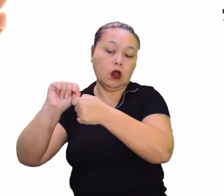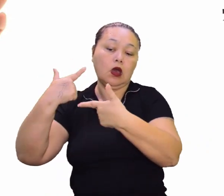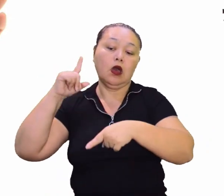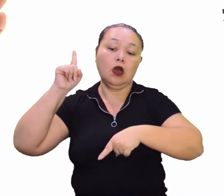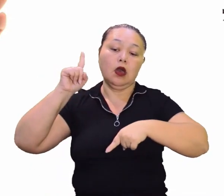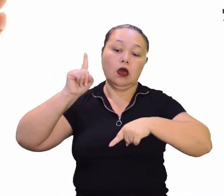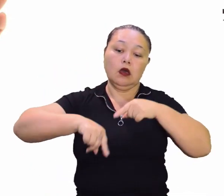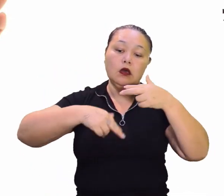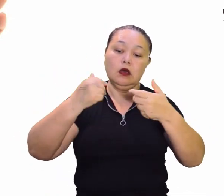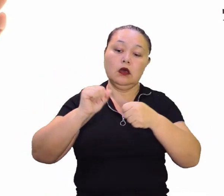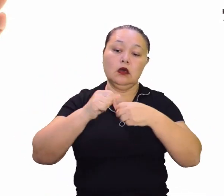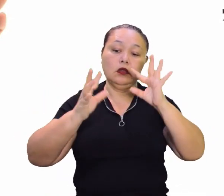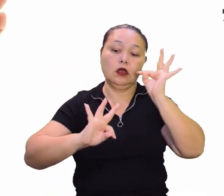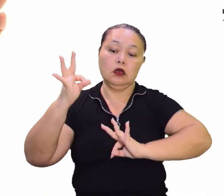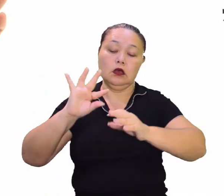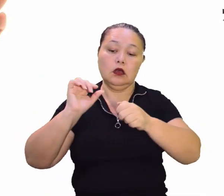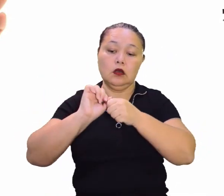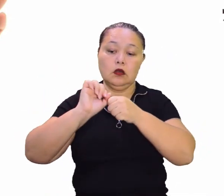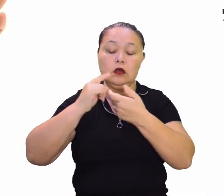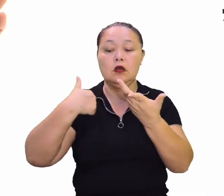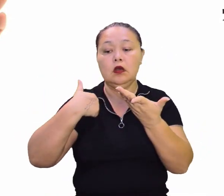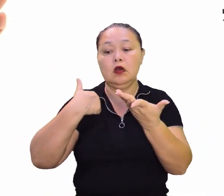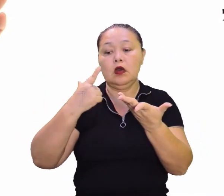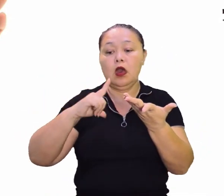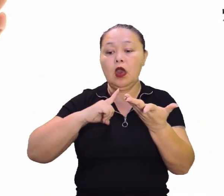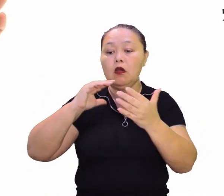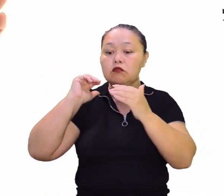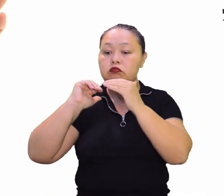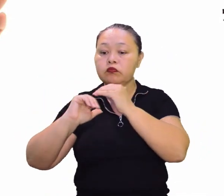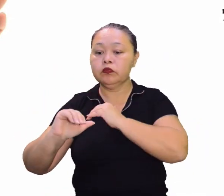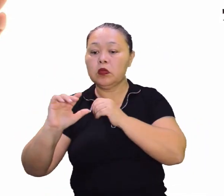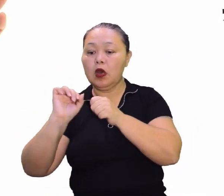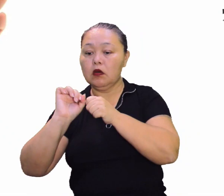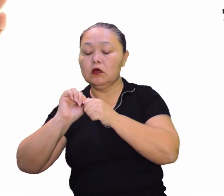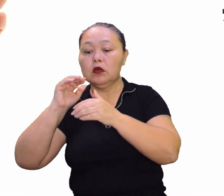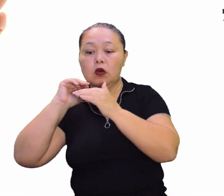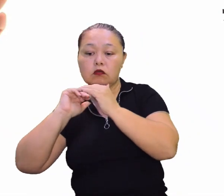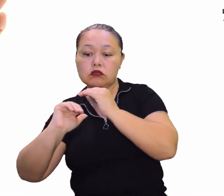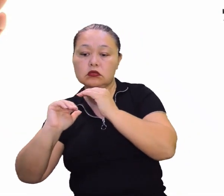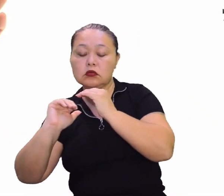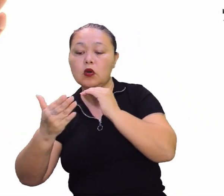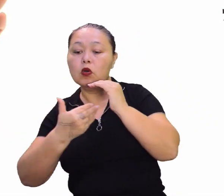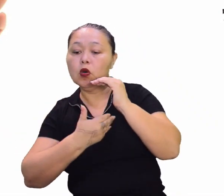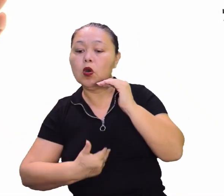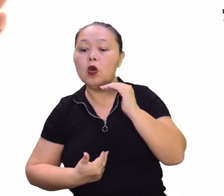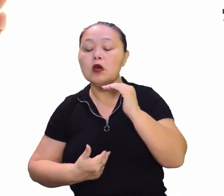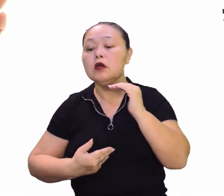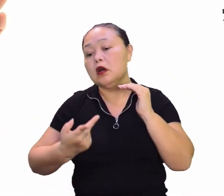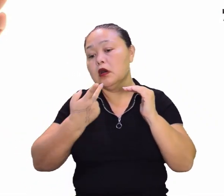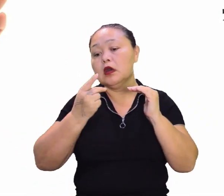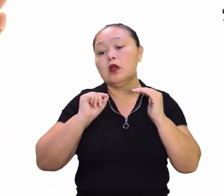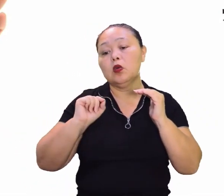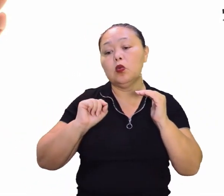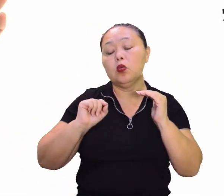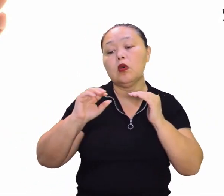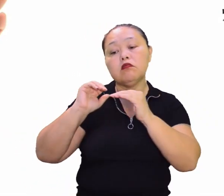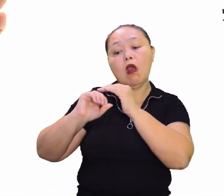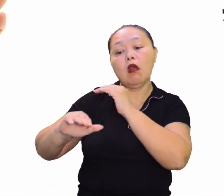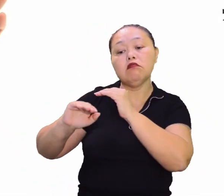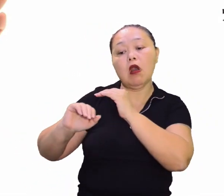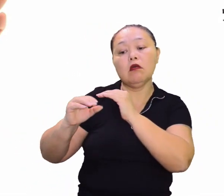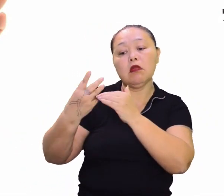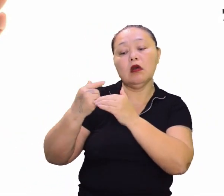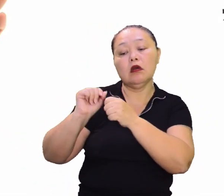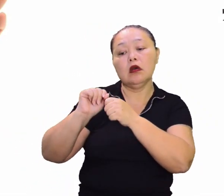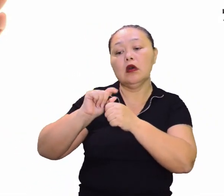desenvolvimento. Poupança e investimento em detrimento do consumo, então, o governo ele pregava o quê? O acúmulo de